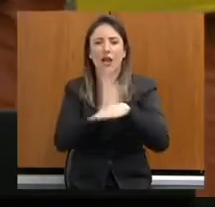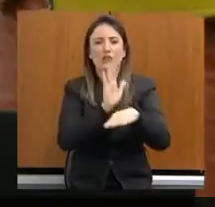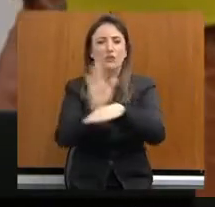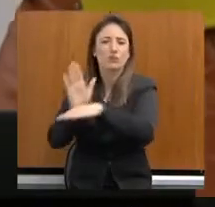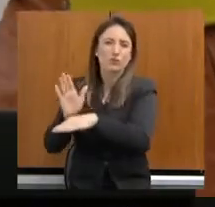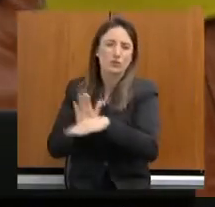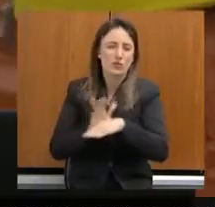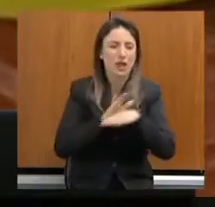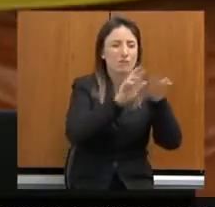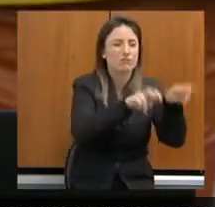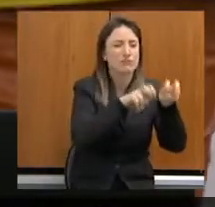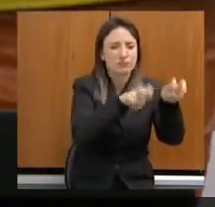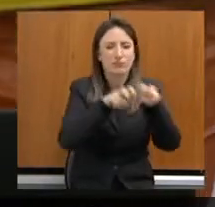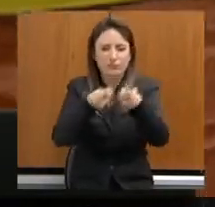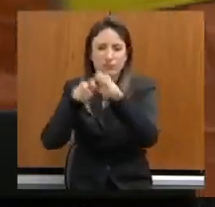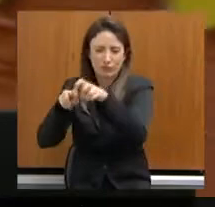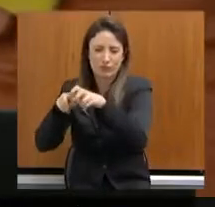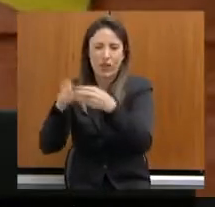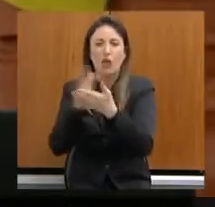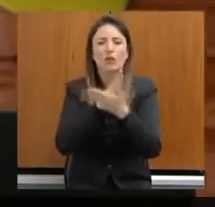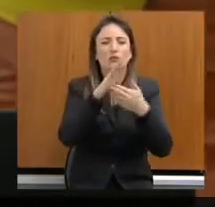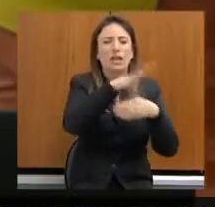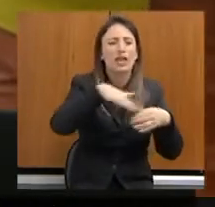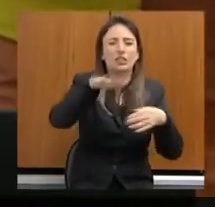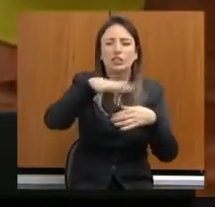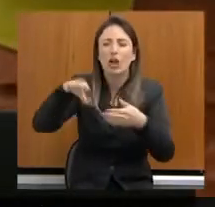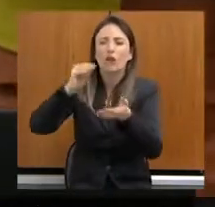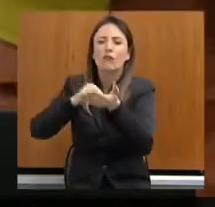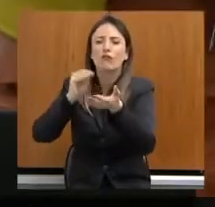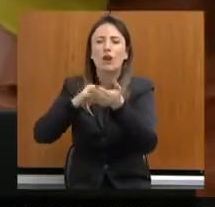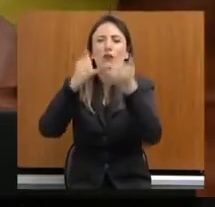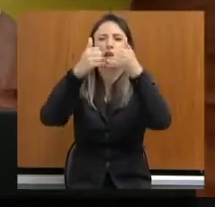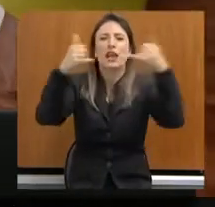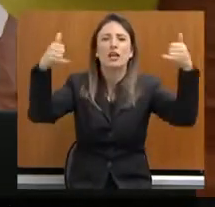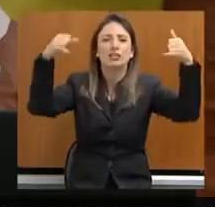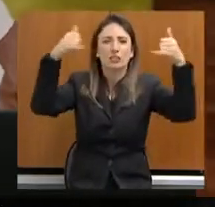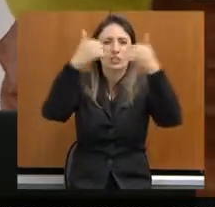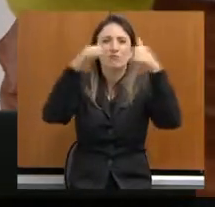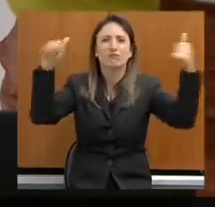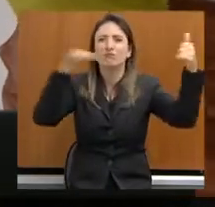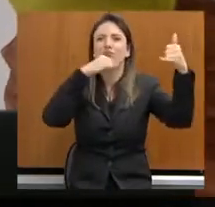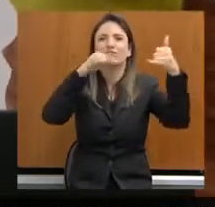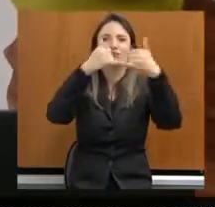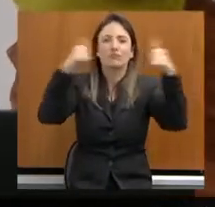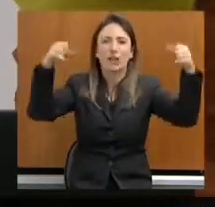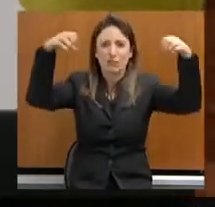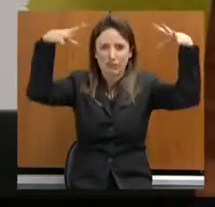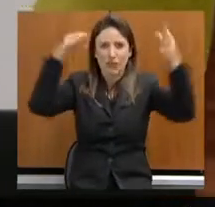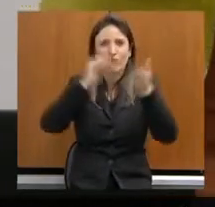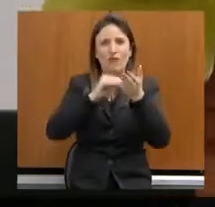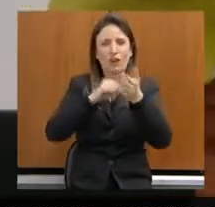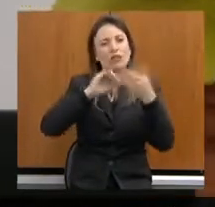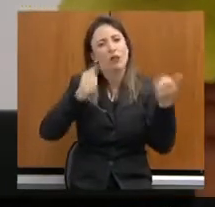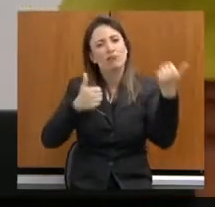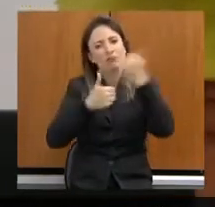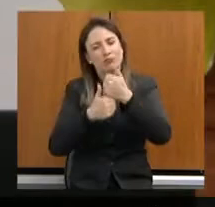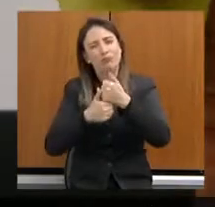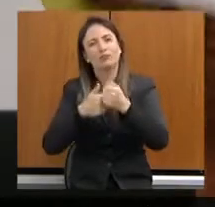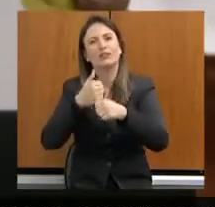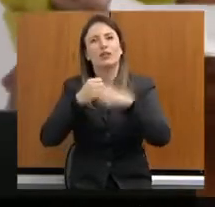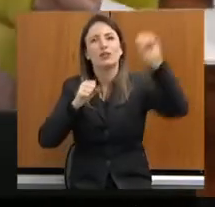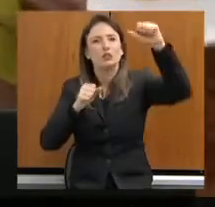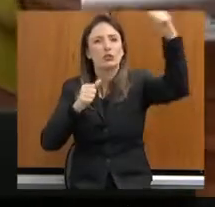desassistidas de energia elétrica tradicional deputado Cristiano Silveira